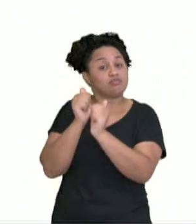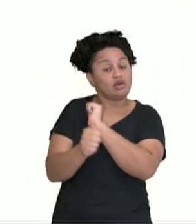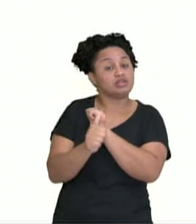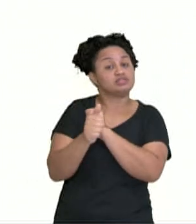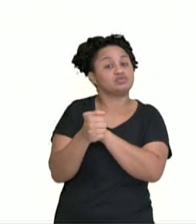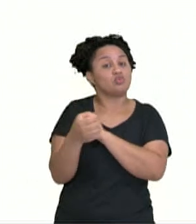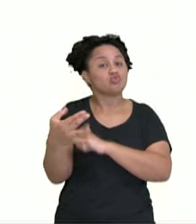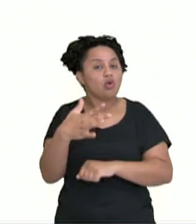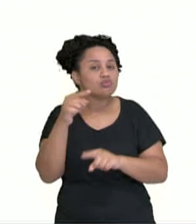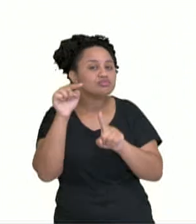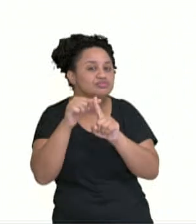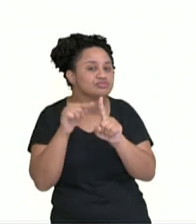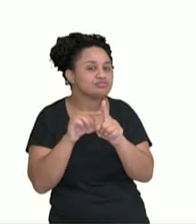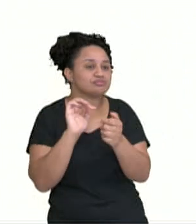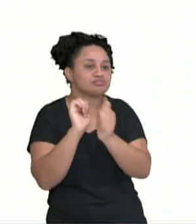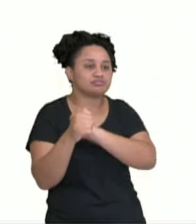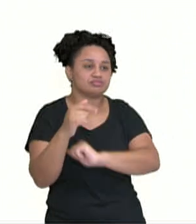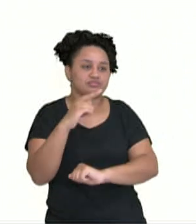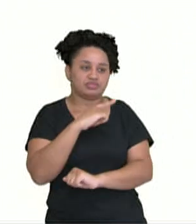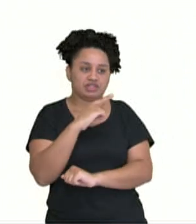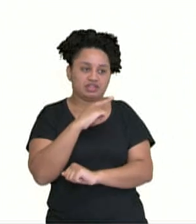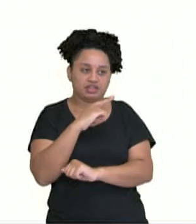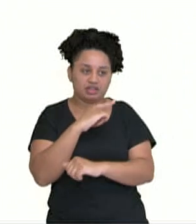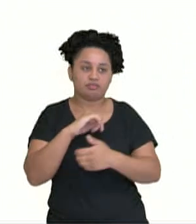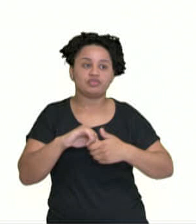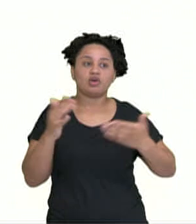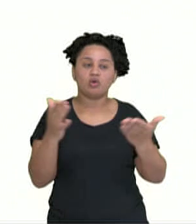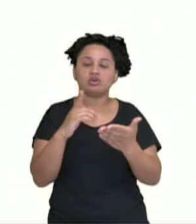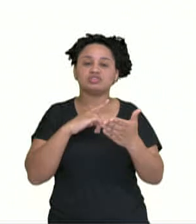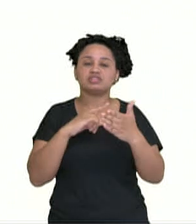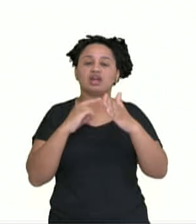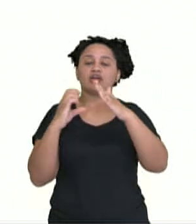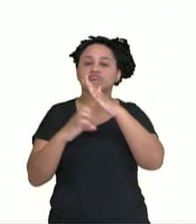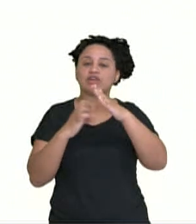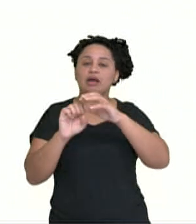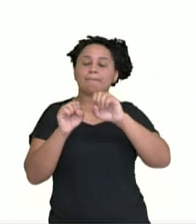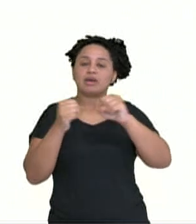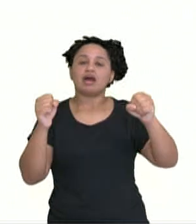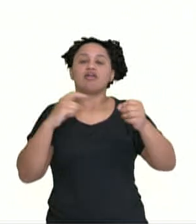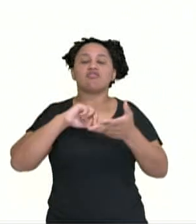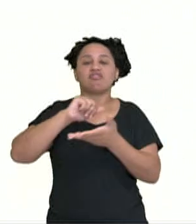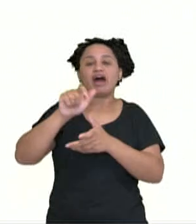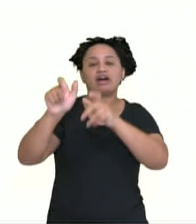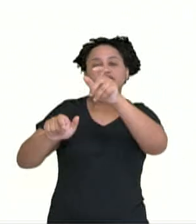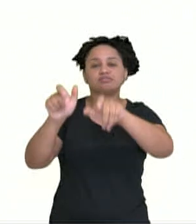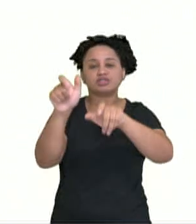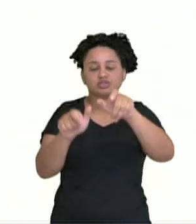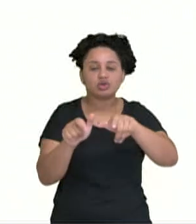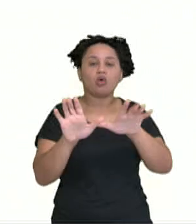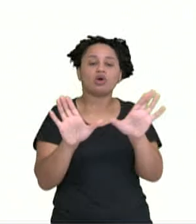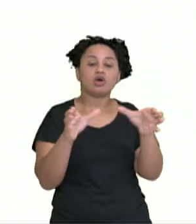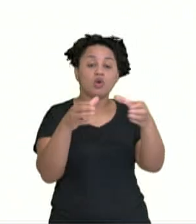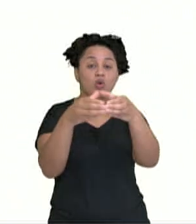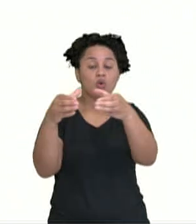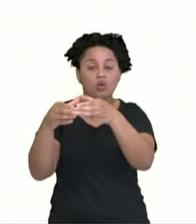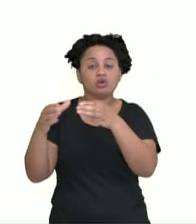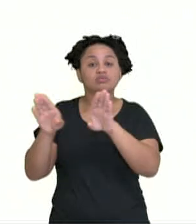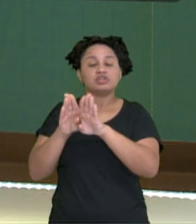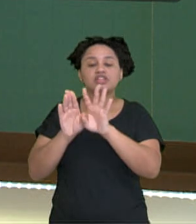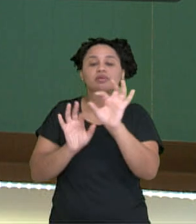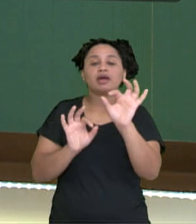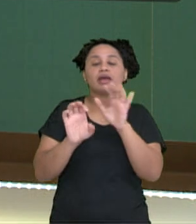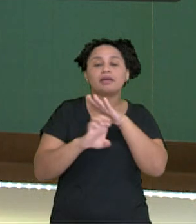tipo de esporte. Eles formam hoje uma indústria que agrega competidores, times, desenvolvedora de games